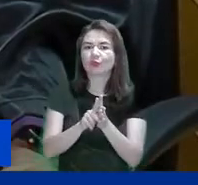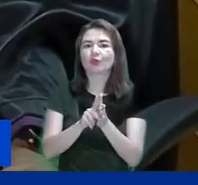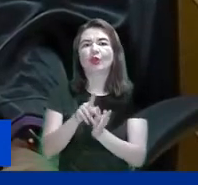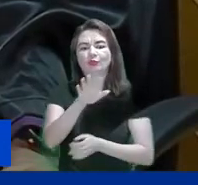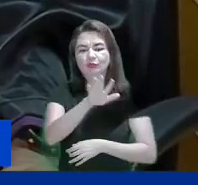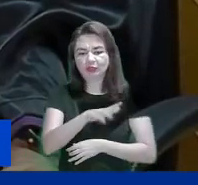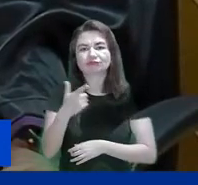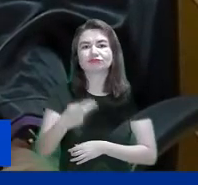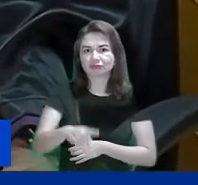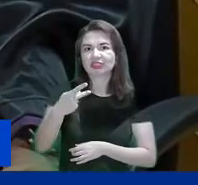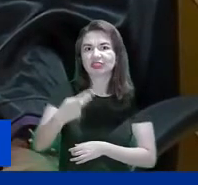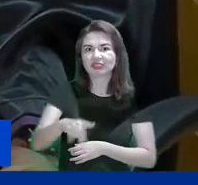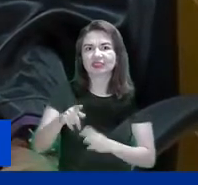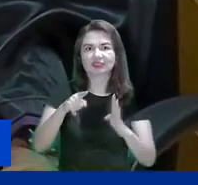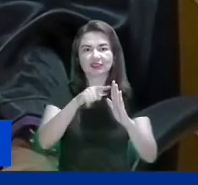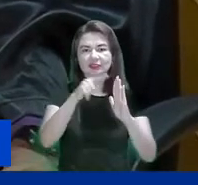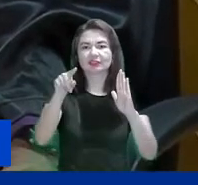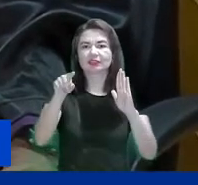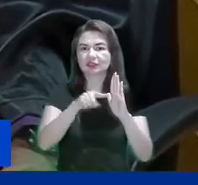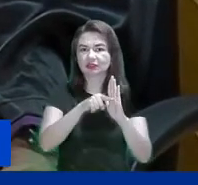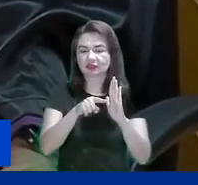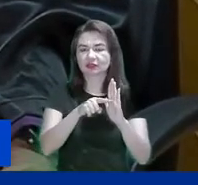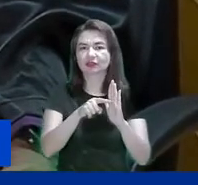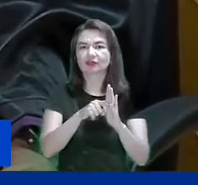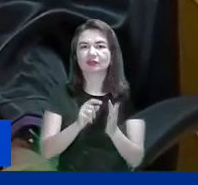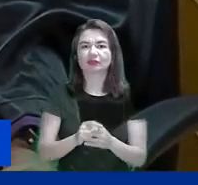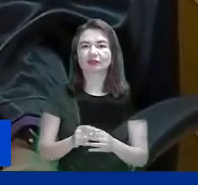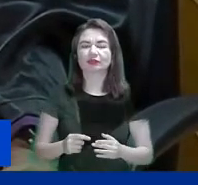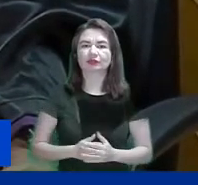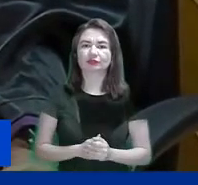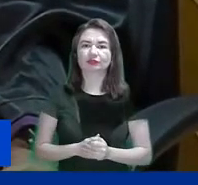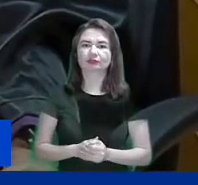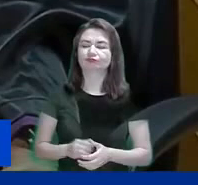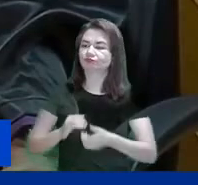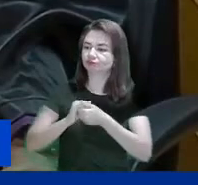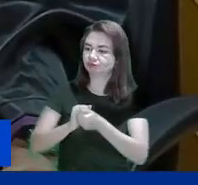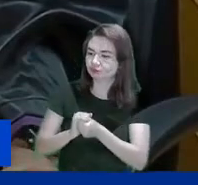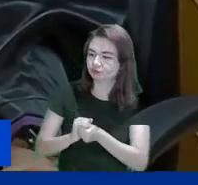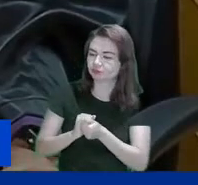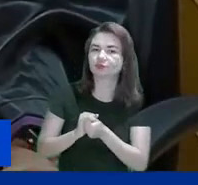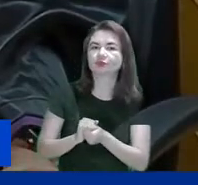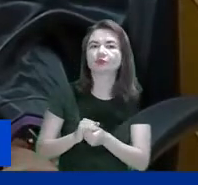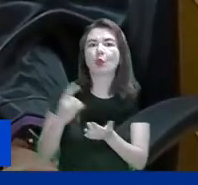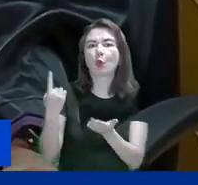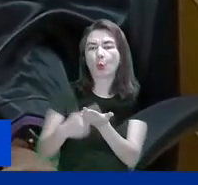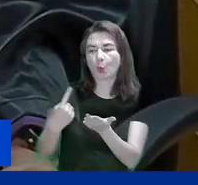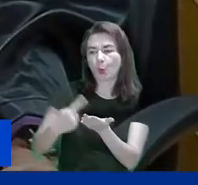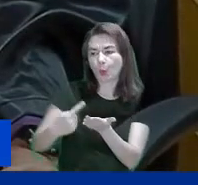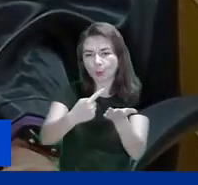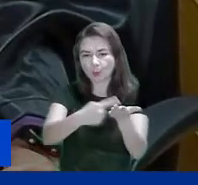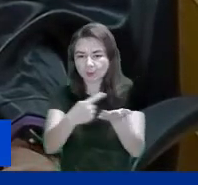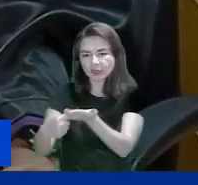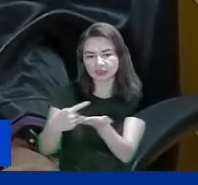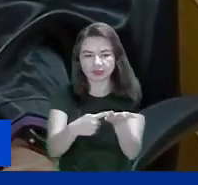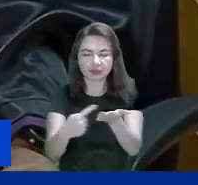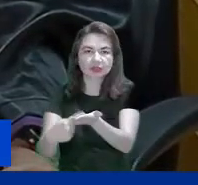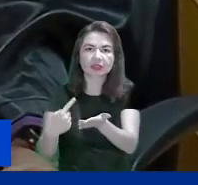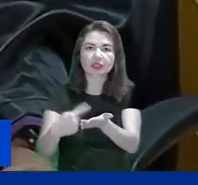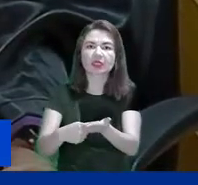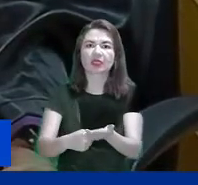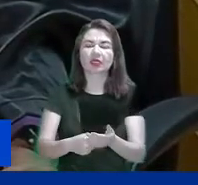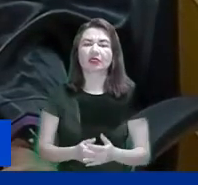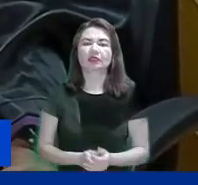circunscrição. 2, o acordo expressamente formalizado, no qual deveriam constar a origem e o valor da